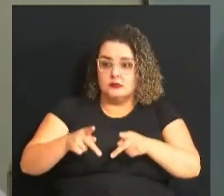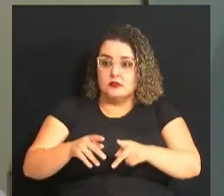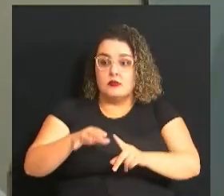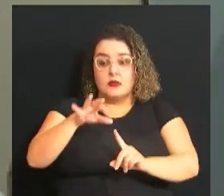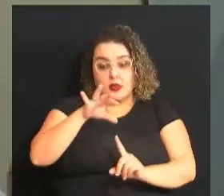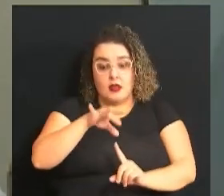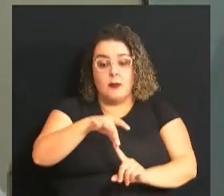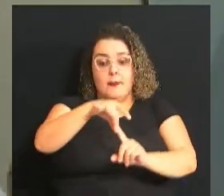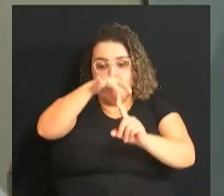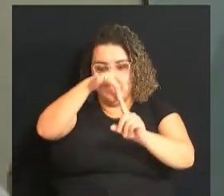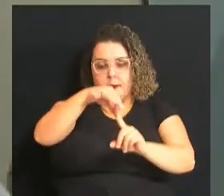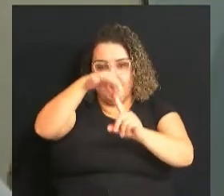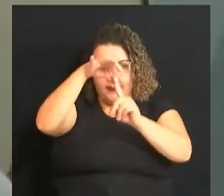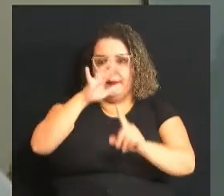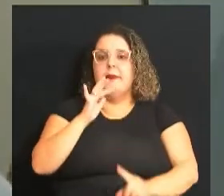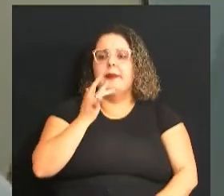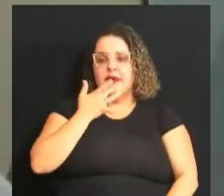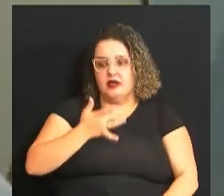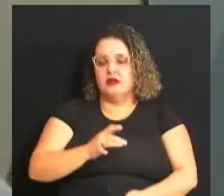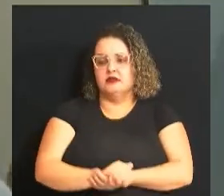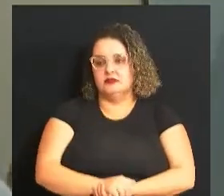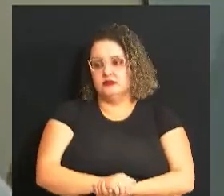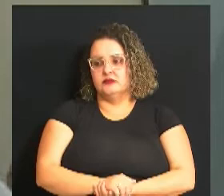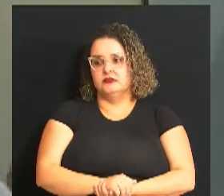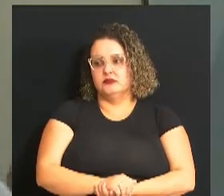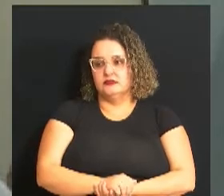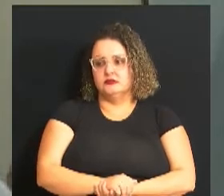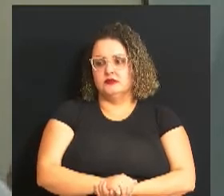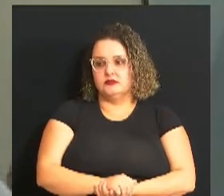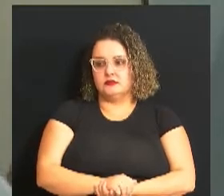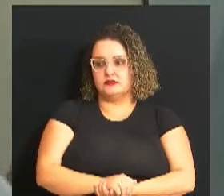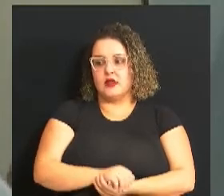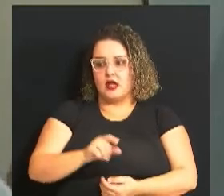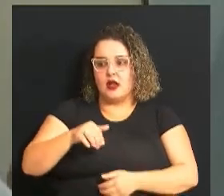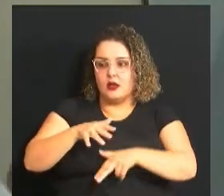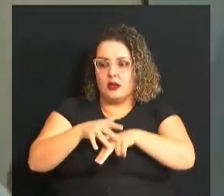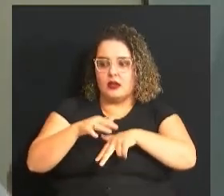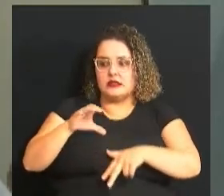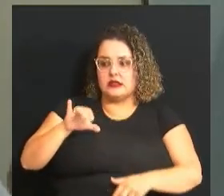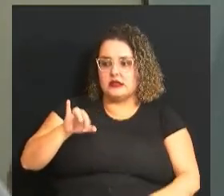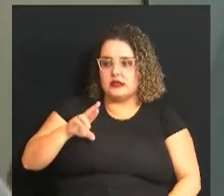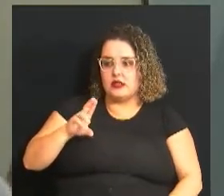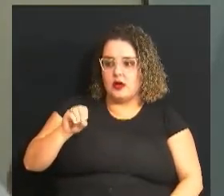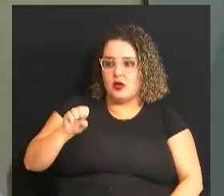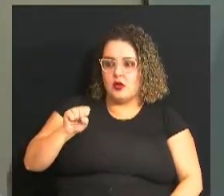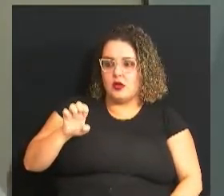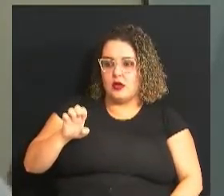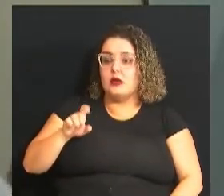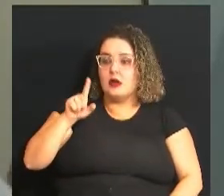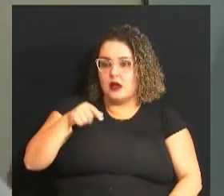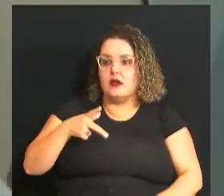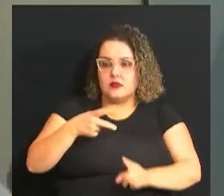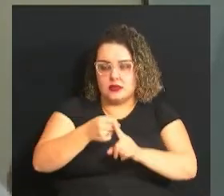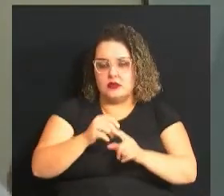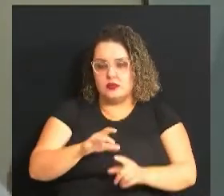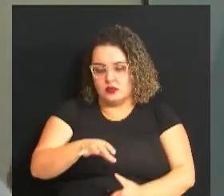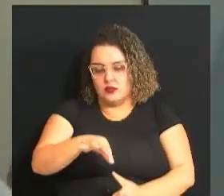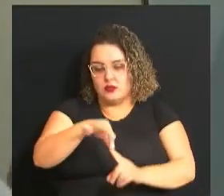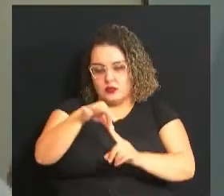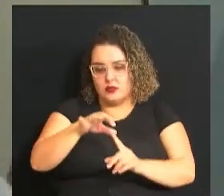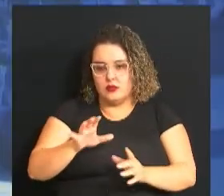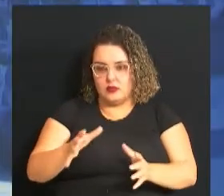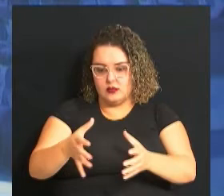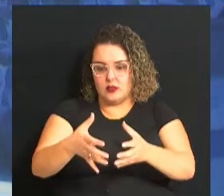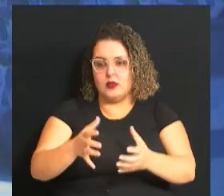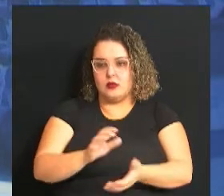para vacinação. Os pacientes com cirrose, eles são vacinados naquele grupo prioritário. Então fica aí a dica,